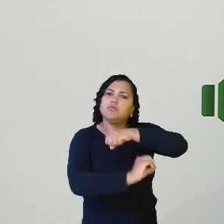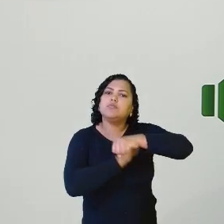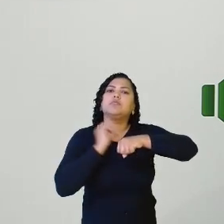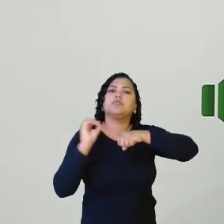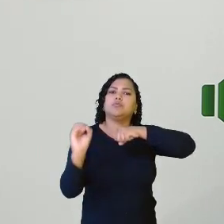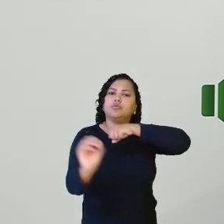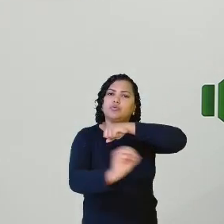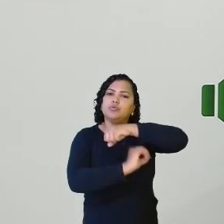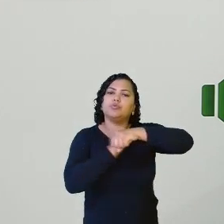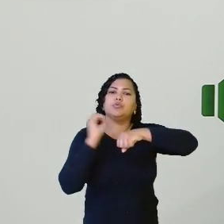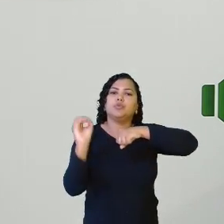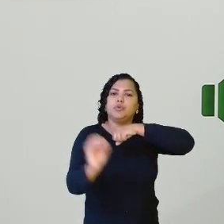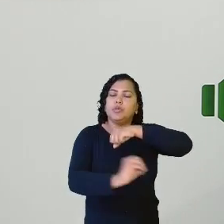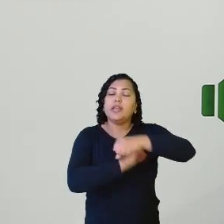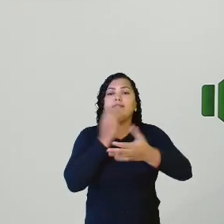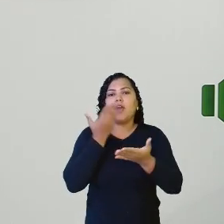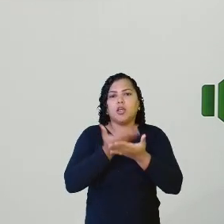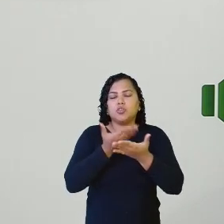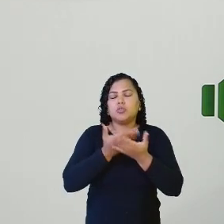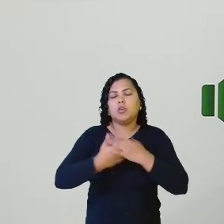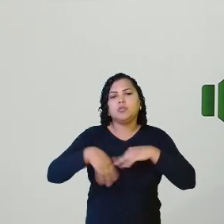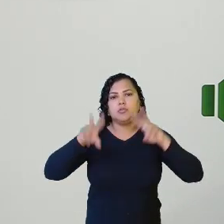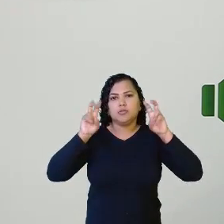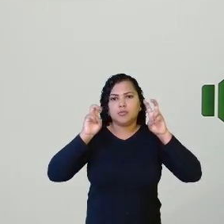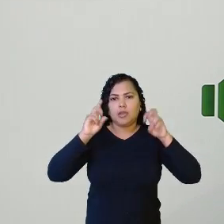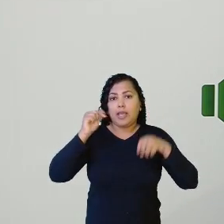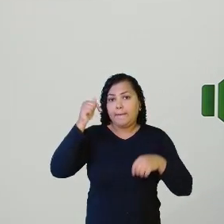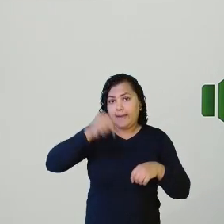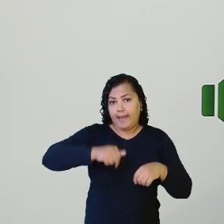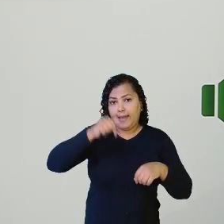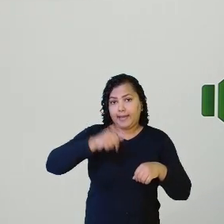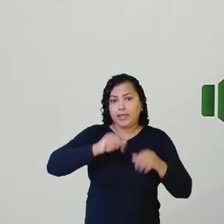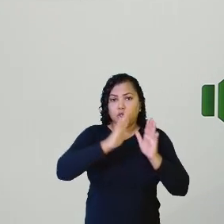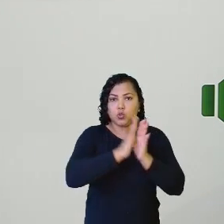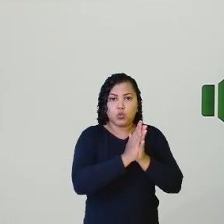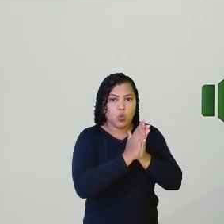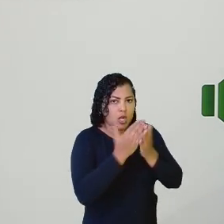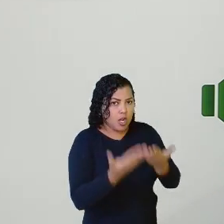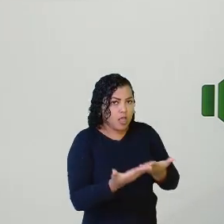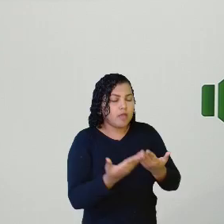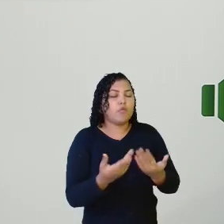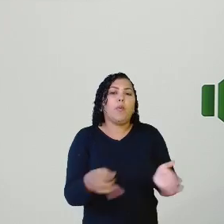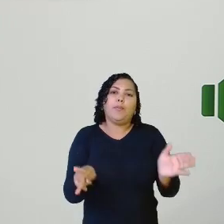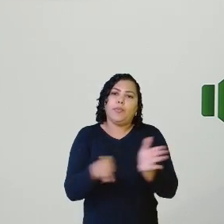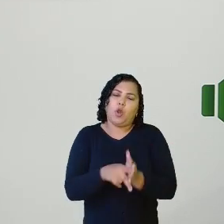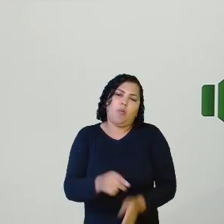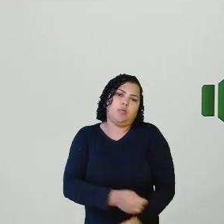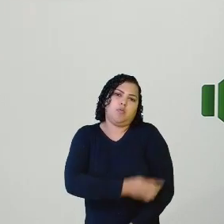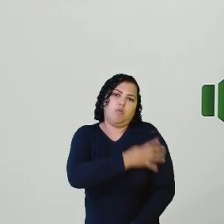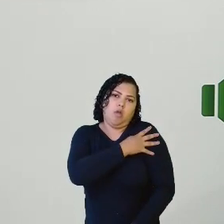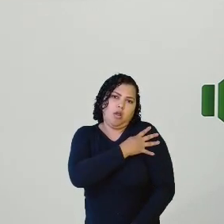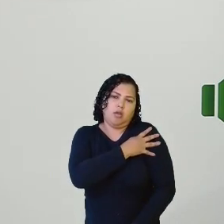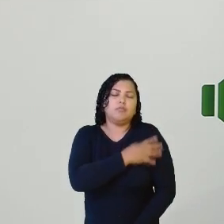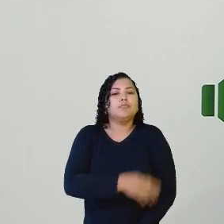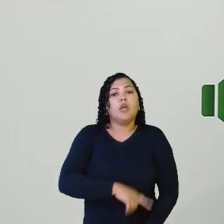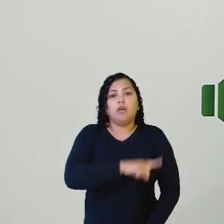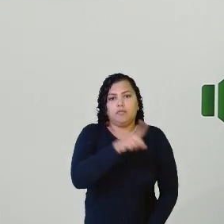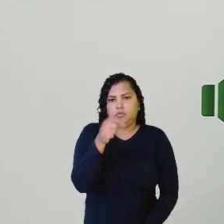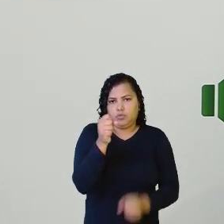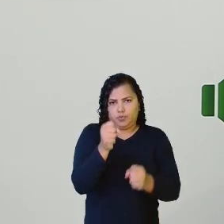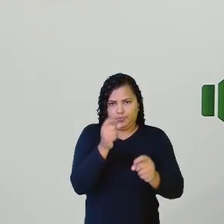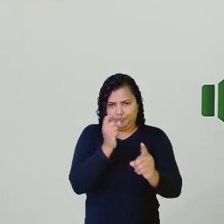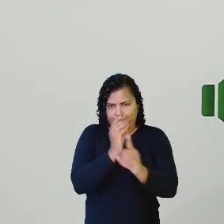montagem e vai estudar sobre ele aqui no livro do quarto ano, no livro da disciplina. Vocês podem